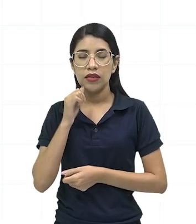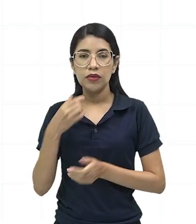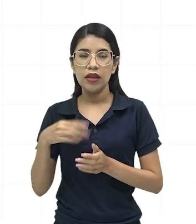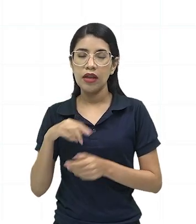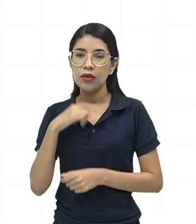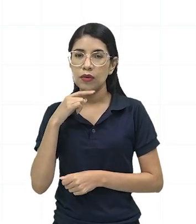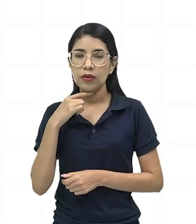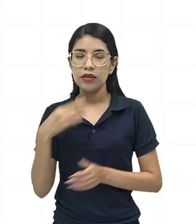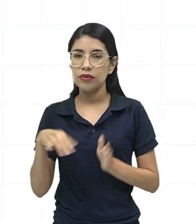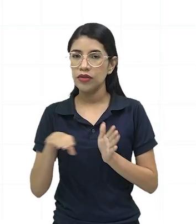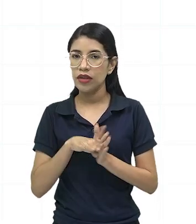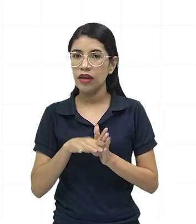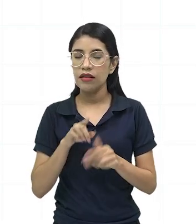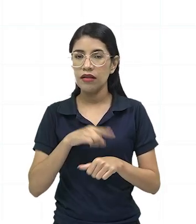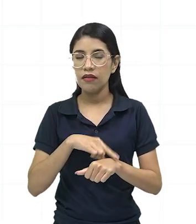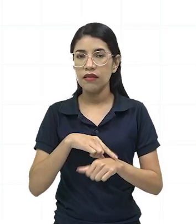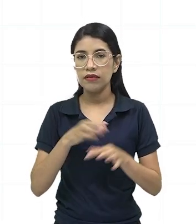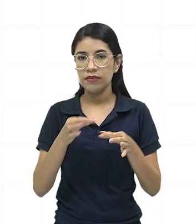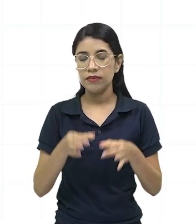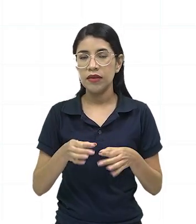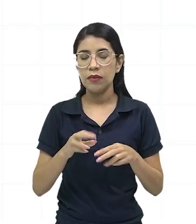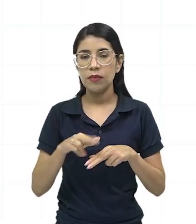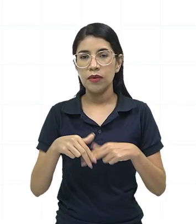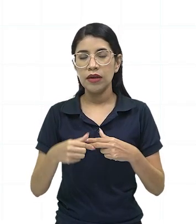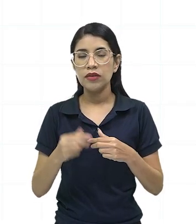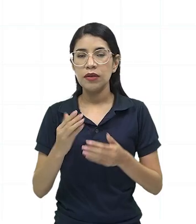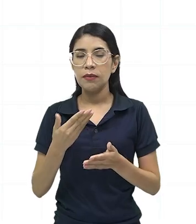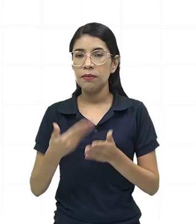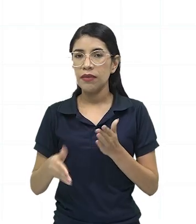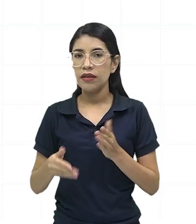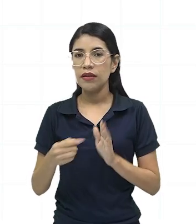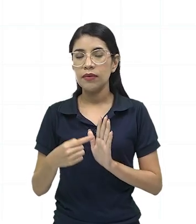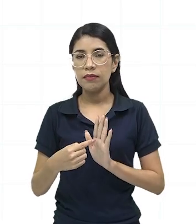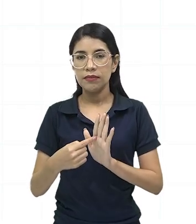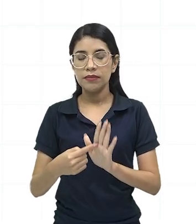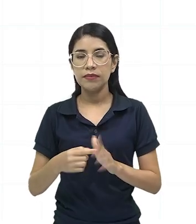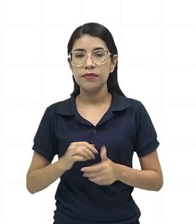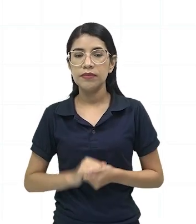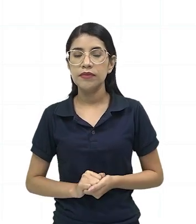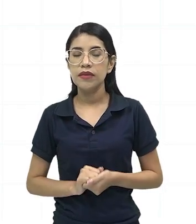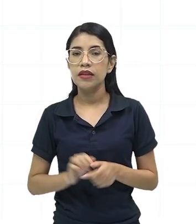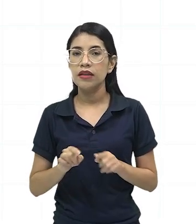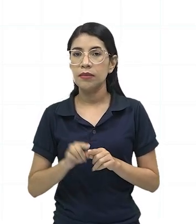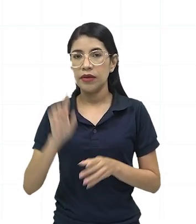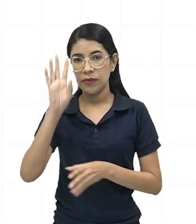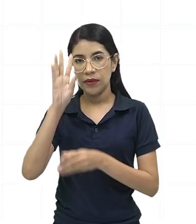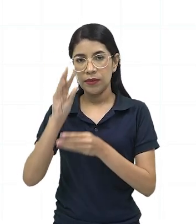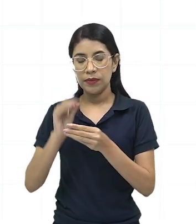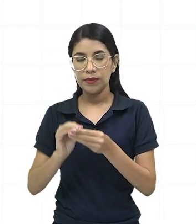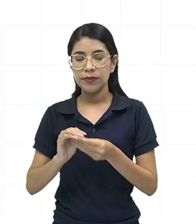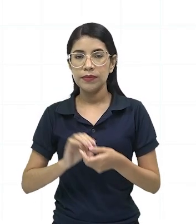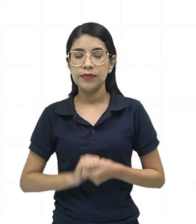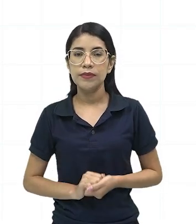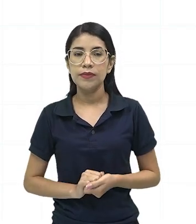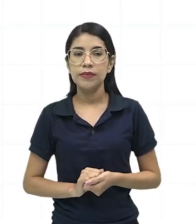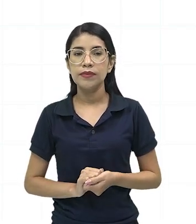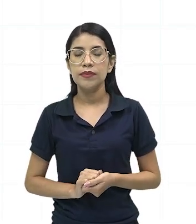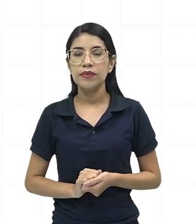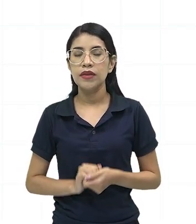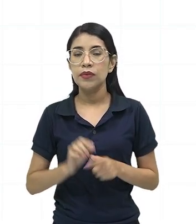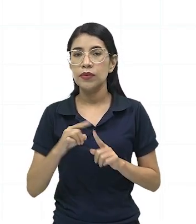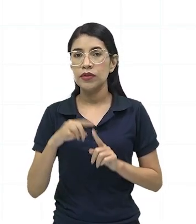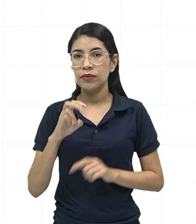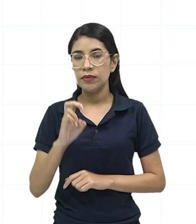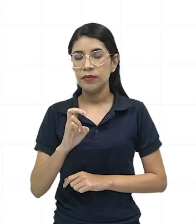o início da apresentação. Aí o logo servindo como a nossa conjunção coordenativa conclusiva. Lá na 5,